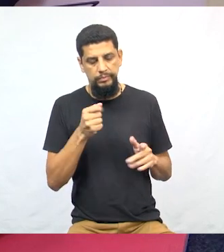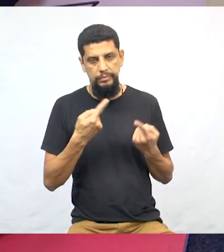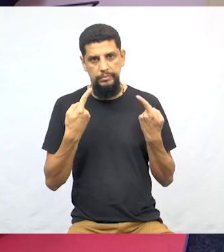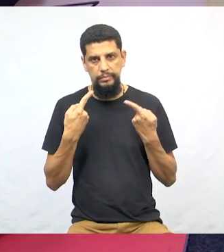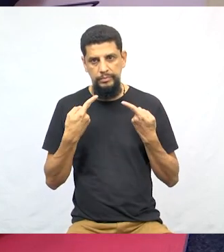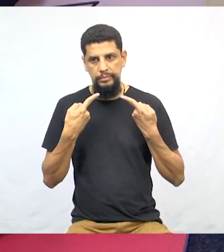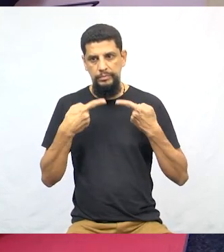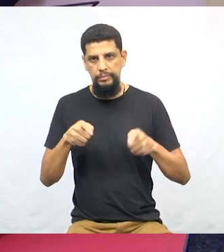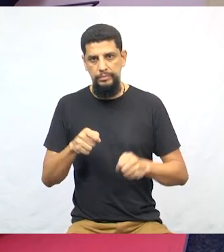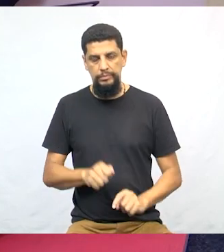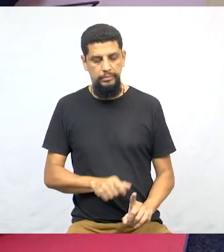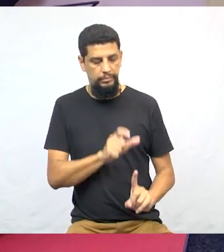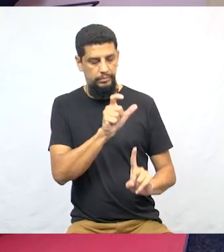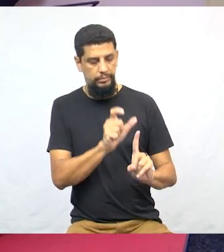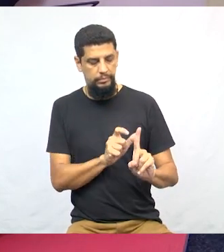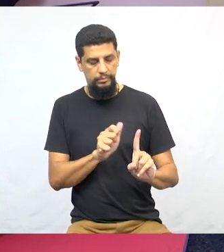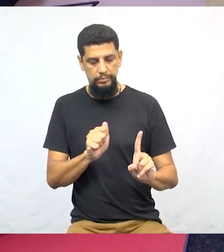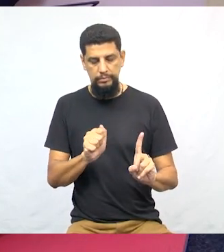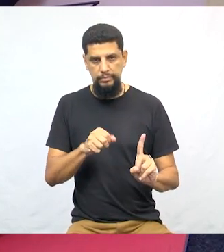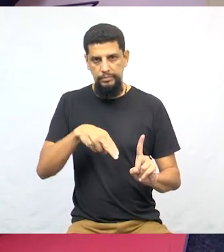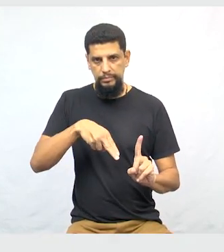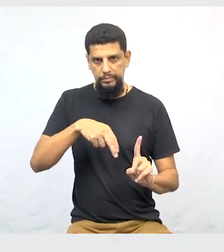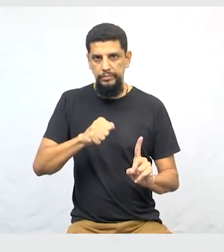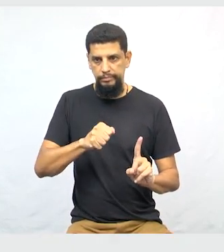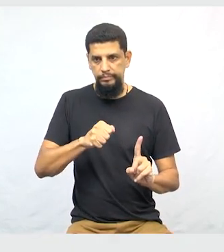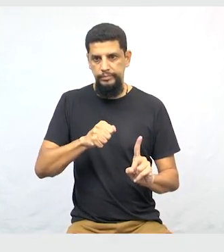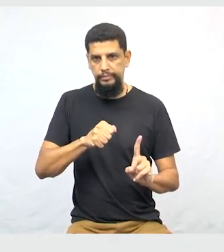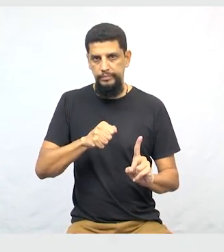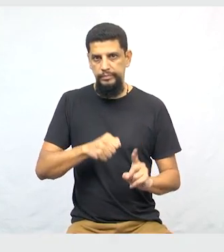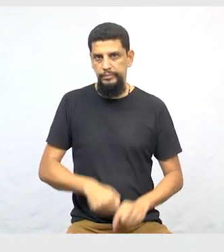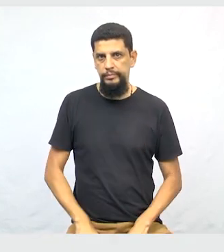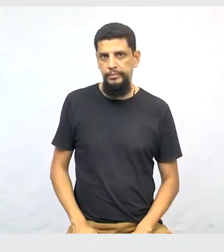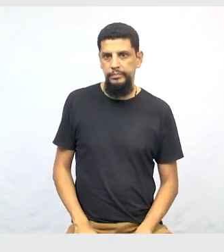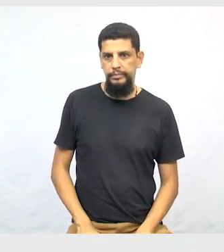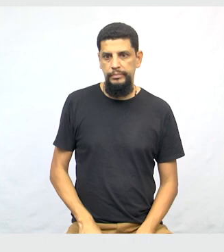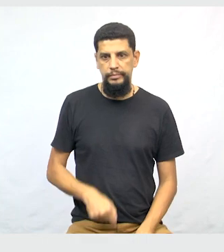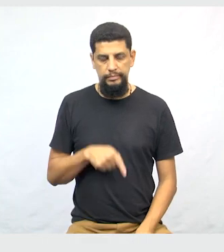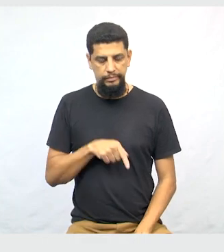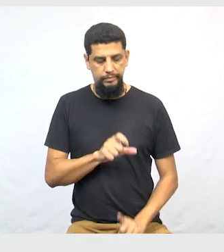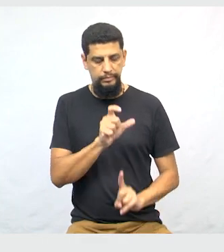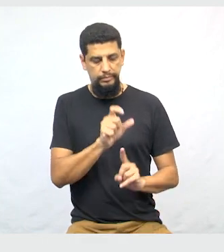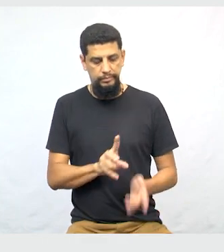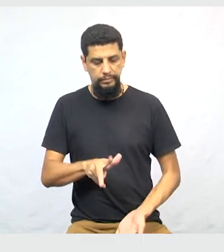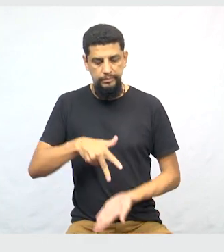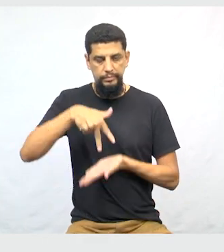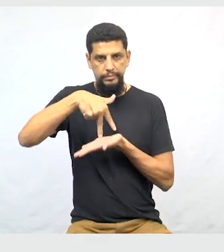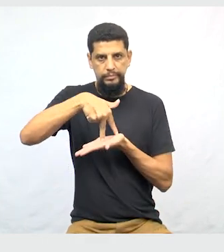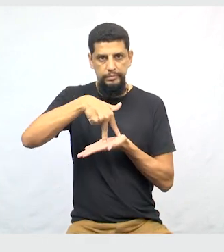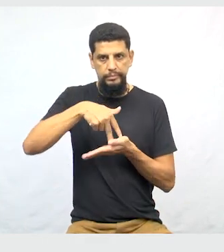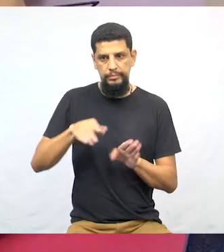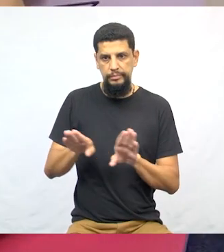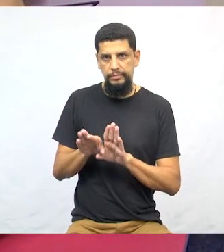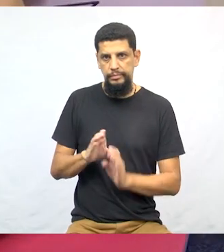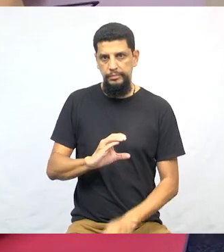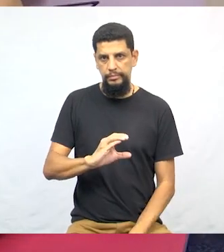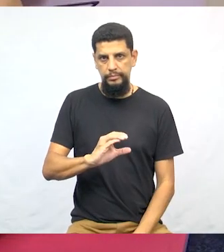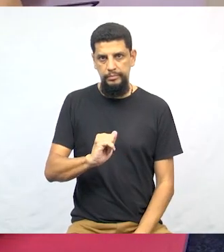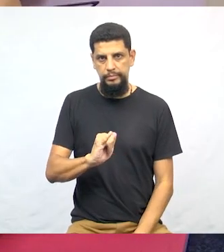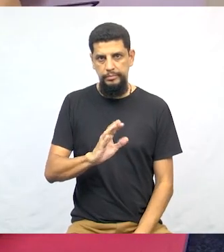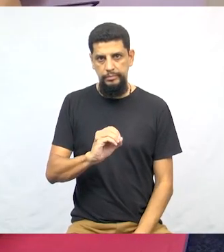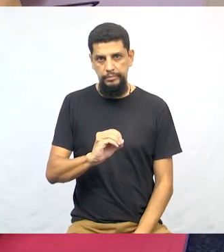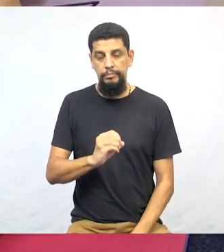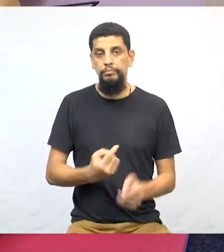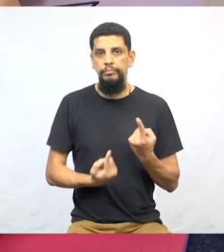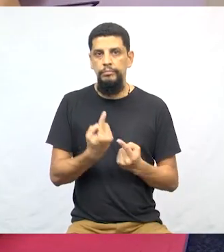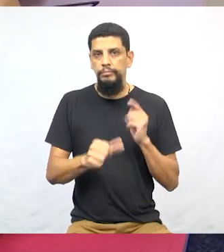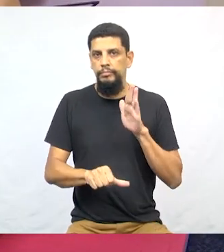primeiro desafio é para a Ana. Nós temos aqui a Ana representada e o Caio também.